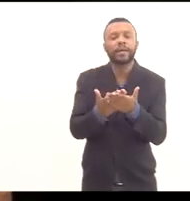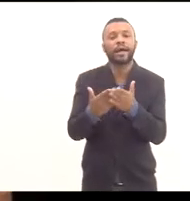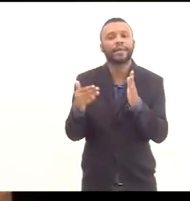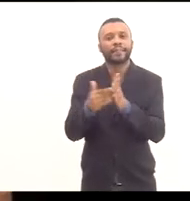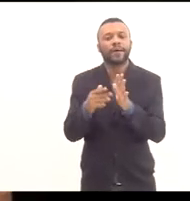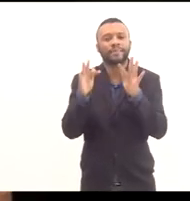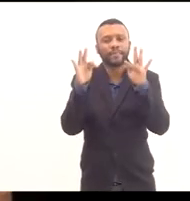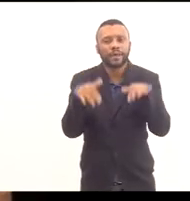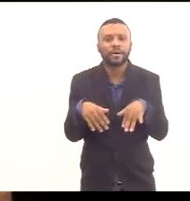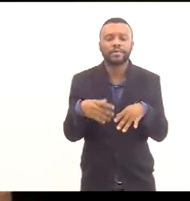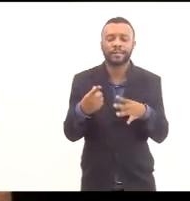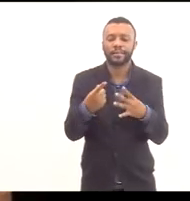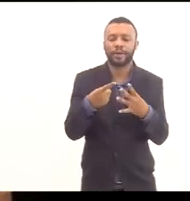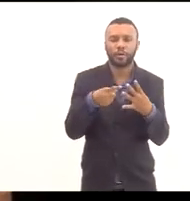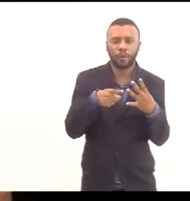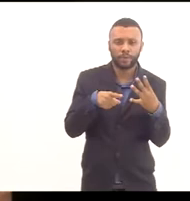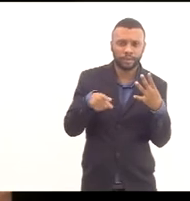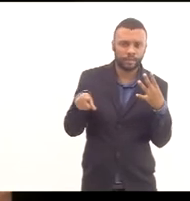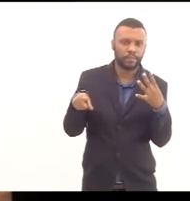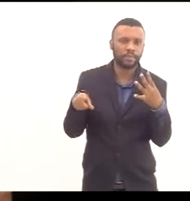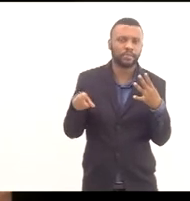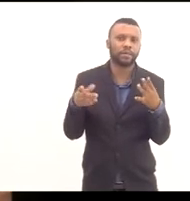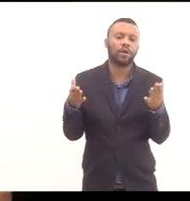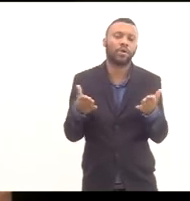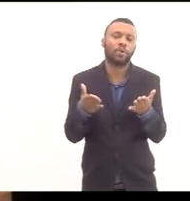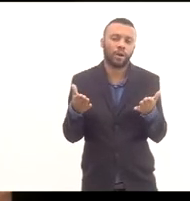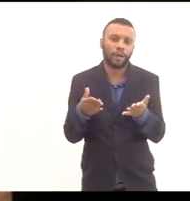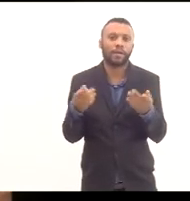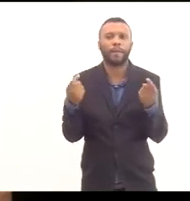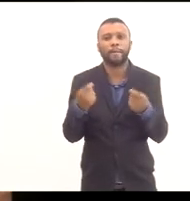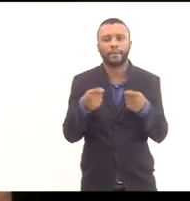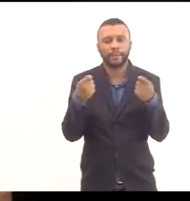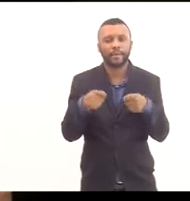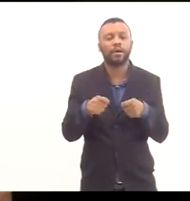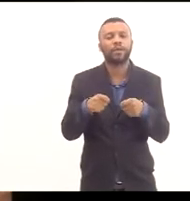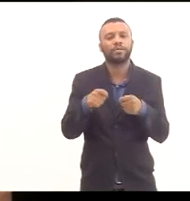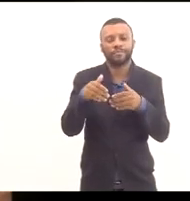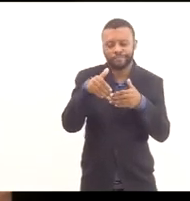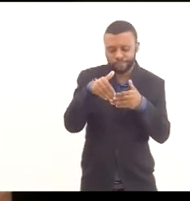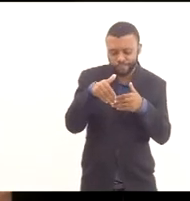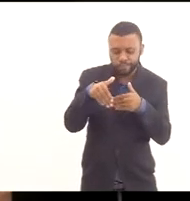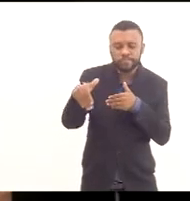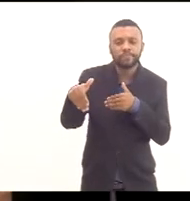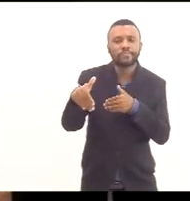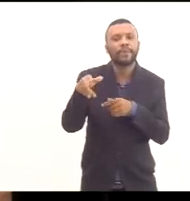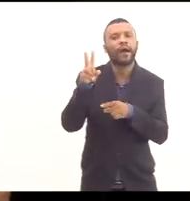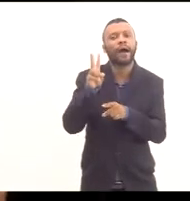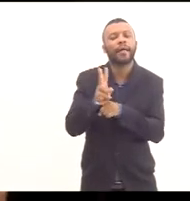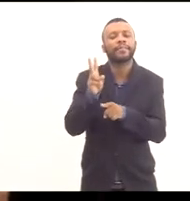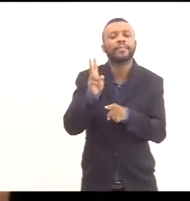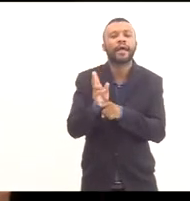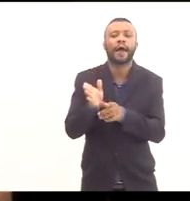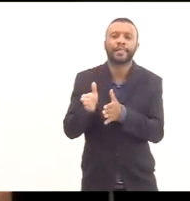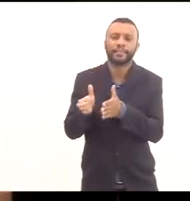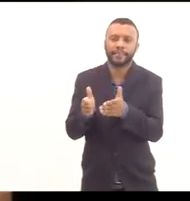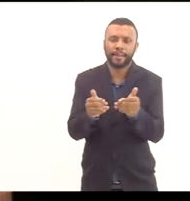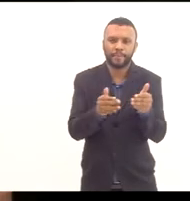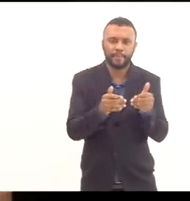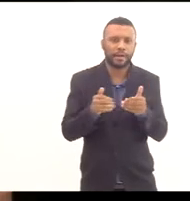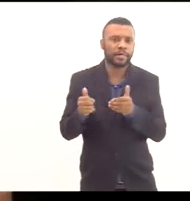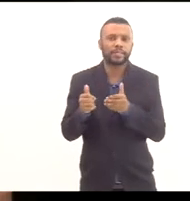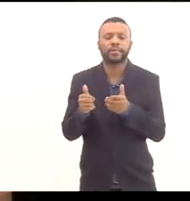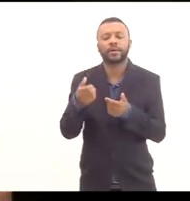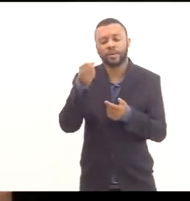desses dessas quatro semanas os precisando prolongar vamos atender a demanda e do município